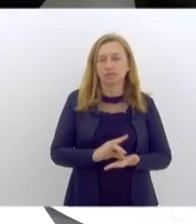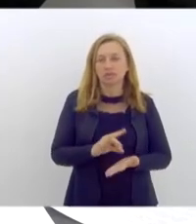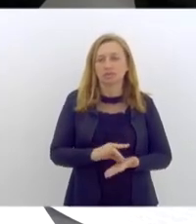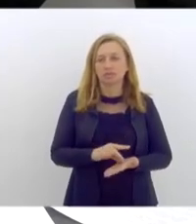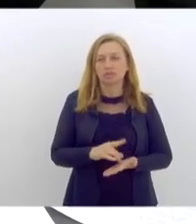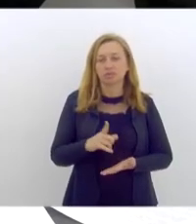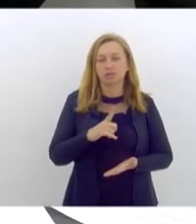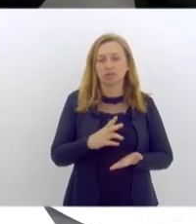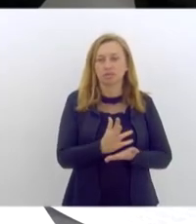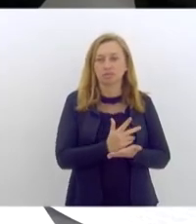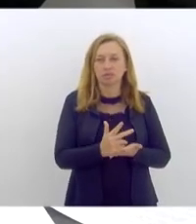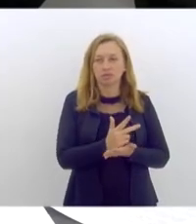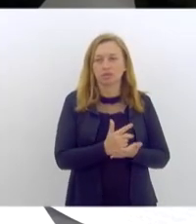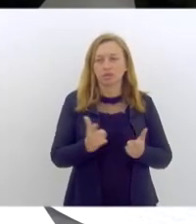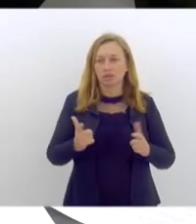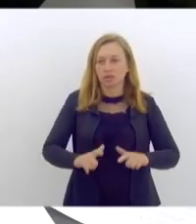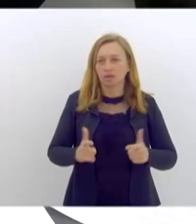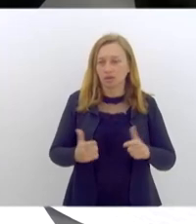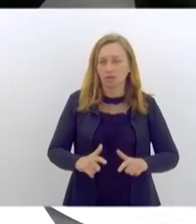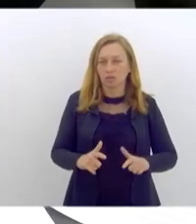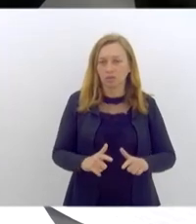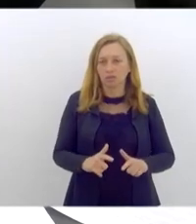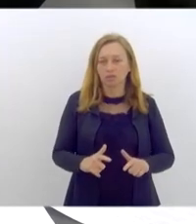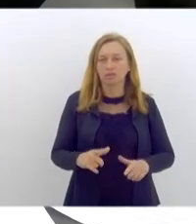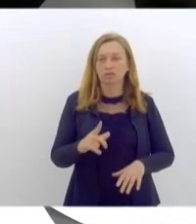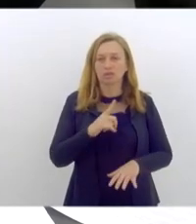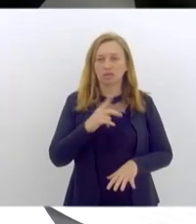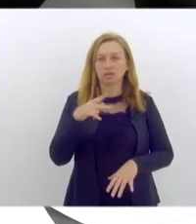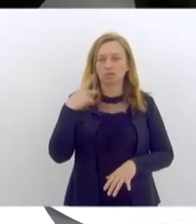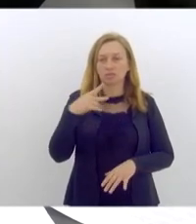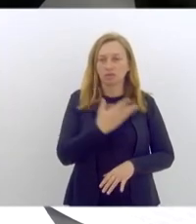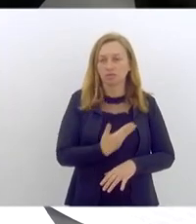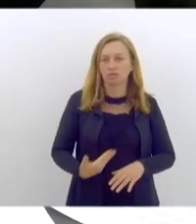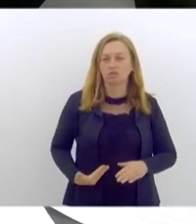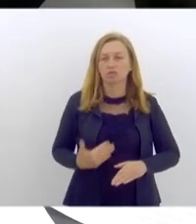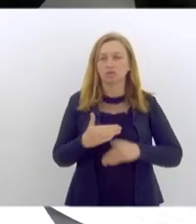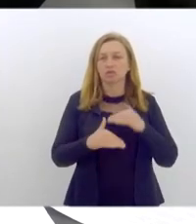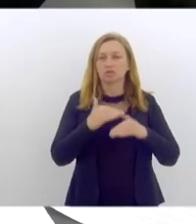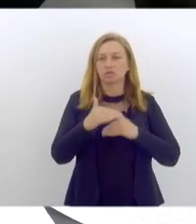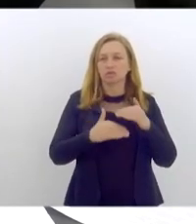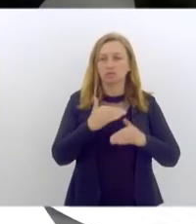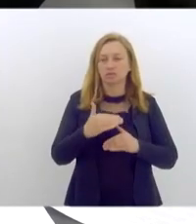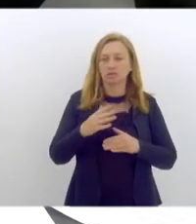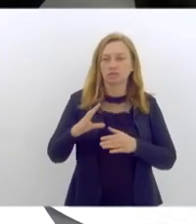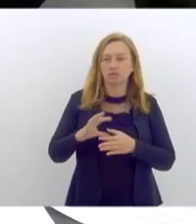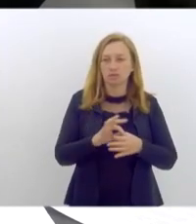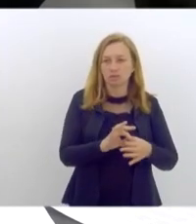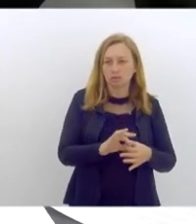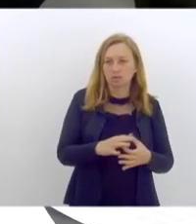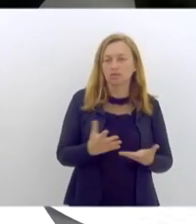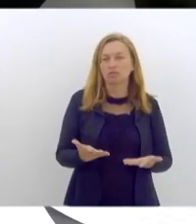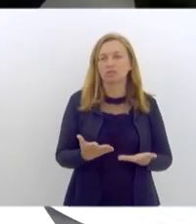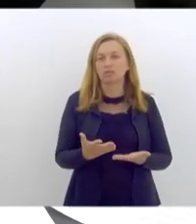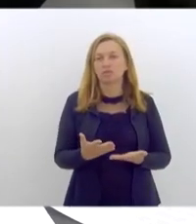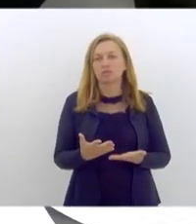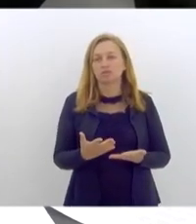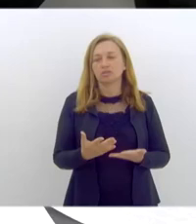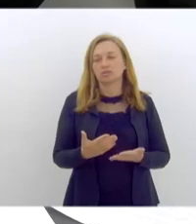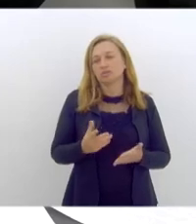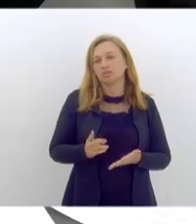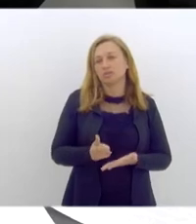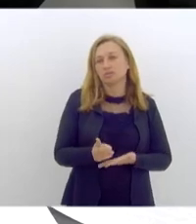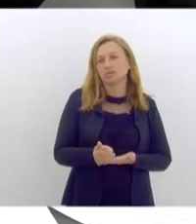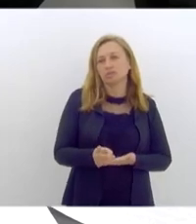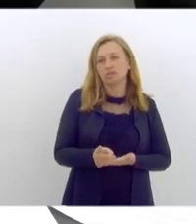ah esse mapeamento de onde deve se promover essa política pública de desenvolvimento né E aí complementando Realmente esse exercício subsequente